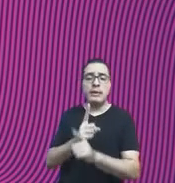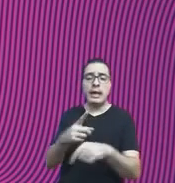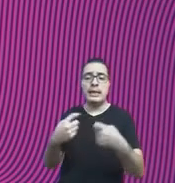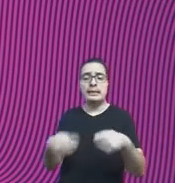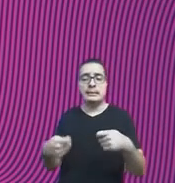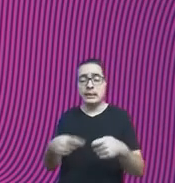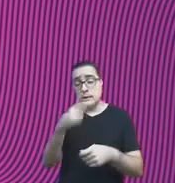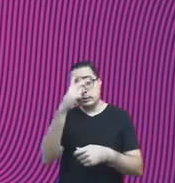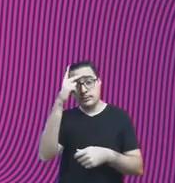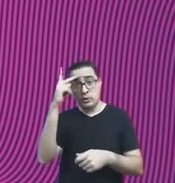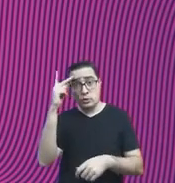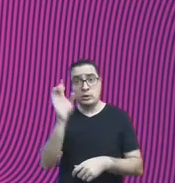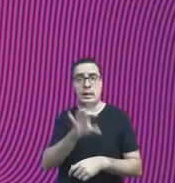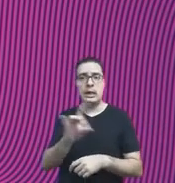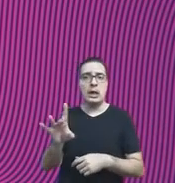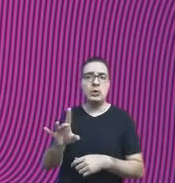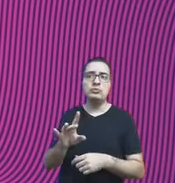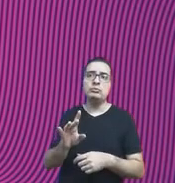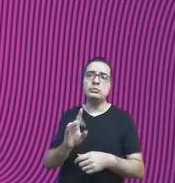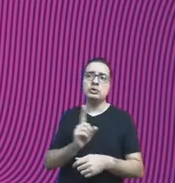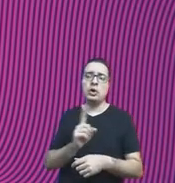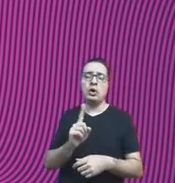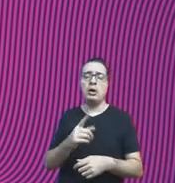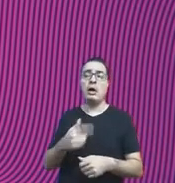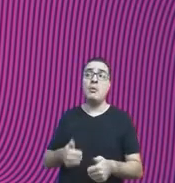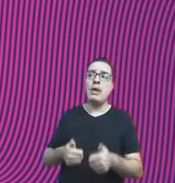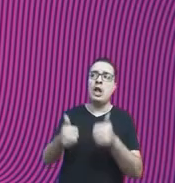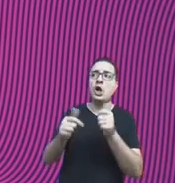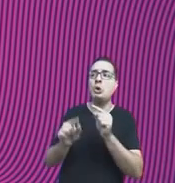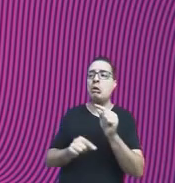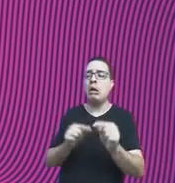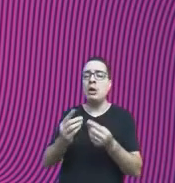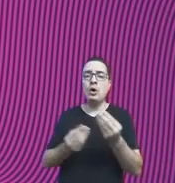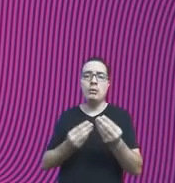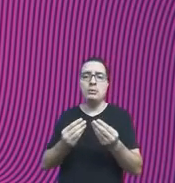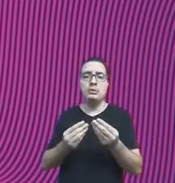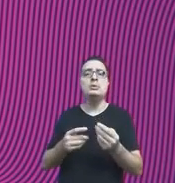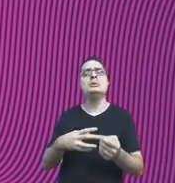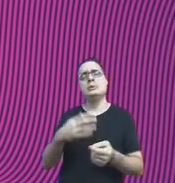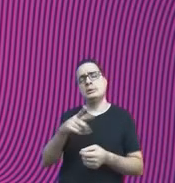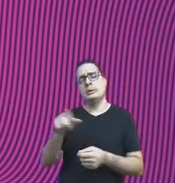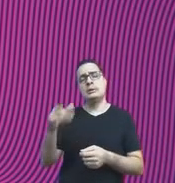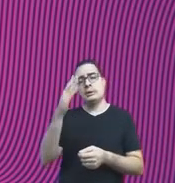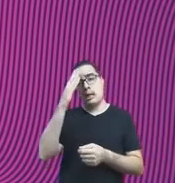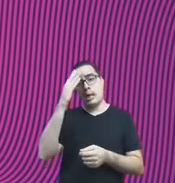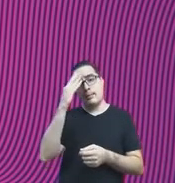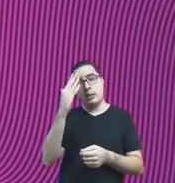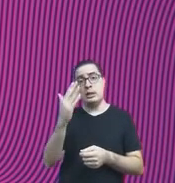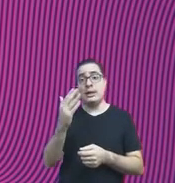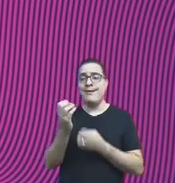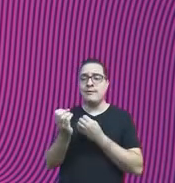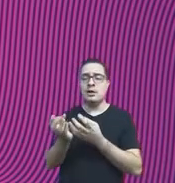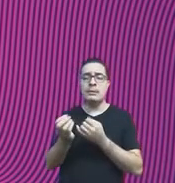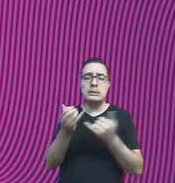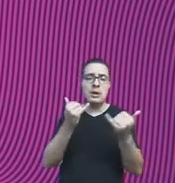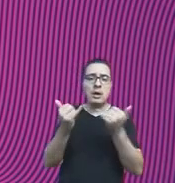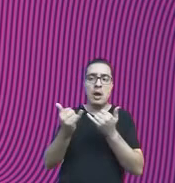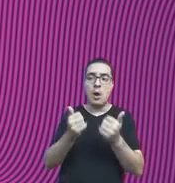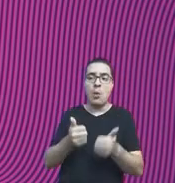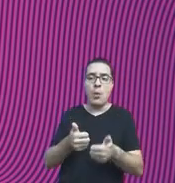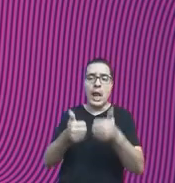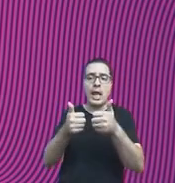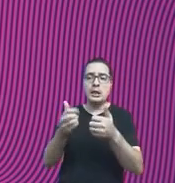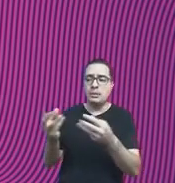das pessoas, não simplesmente a conveniência, está, e vocês sabem disso, na coleta de informações de qualidade. Cara, e